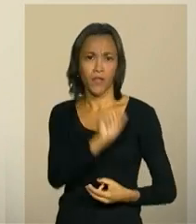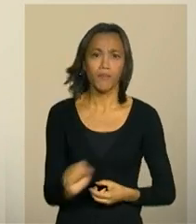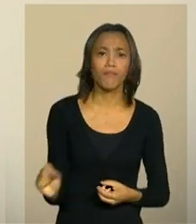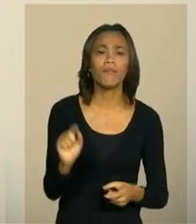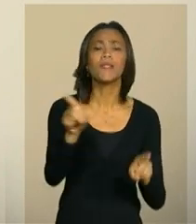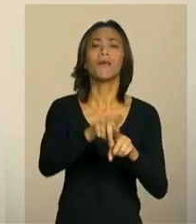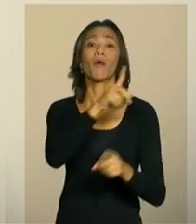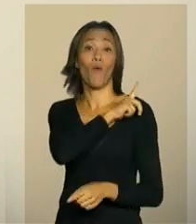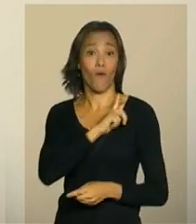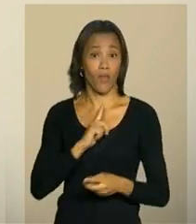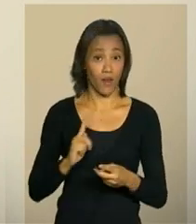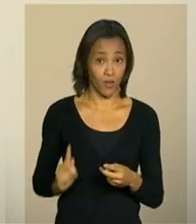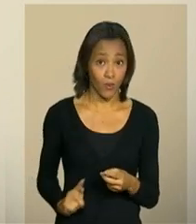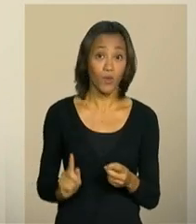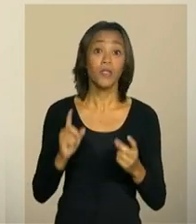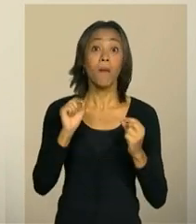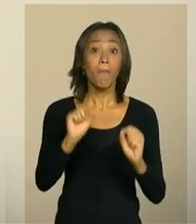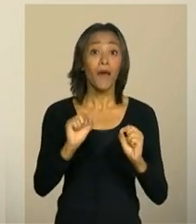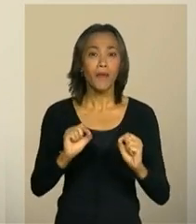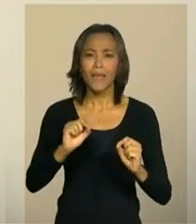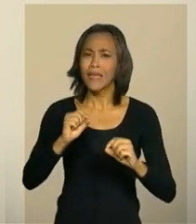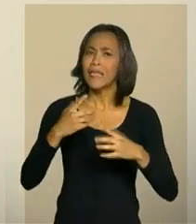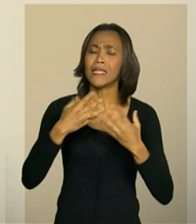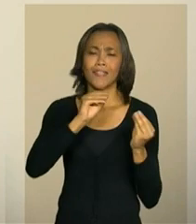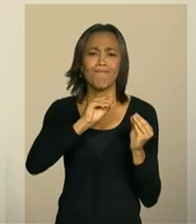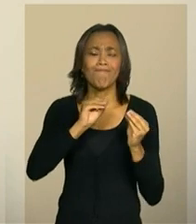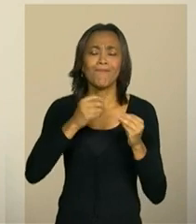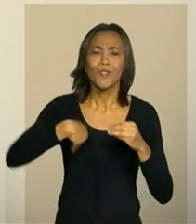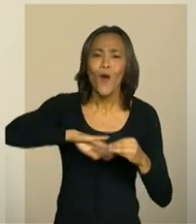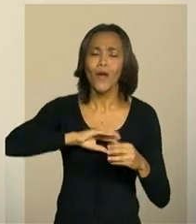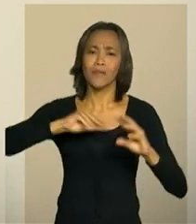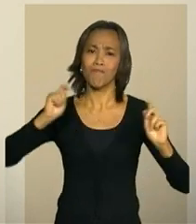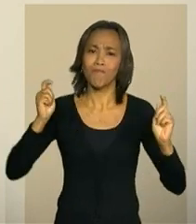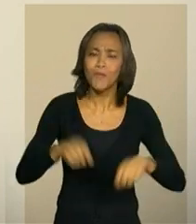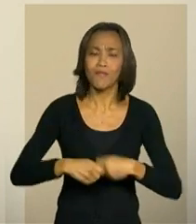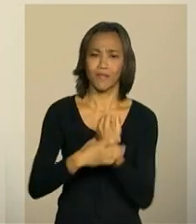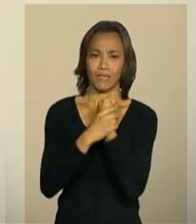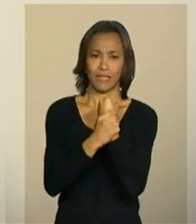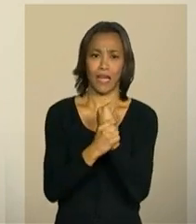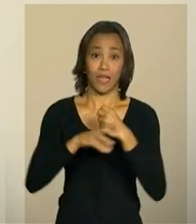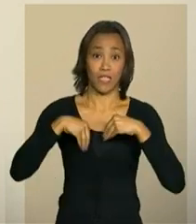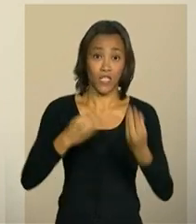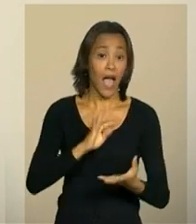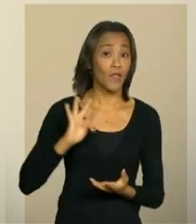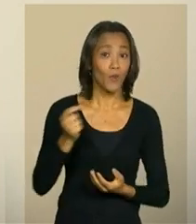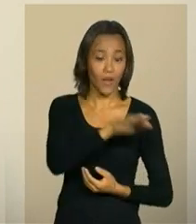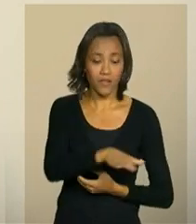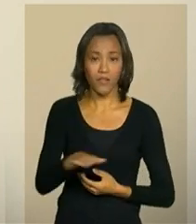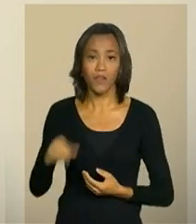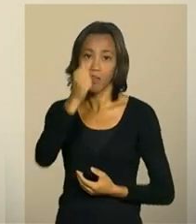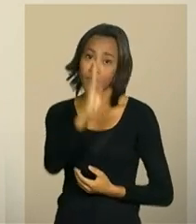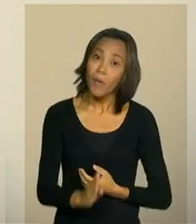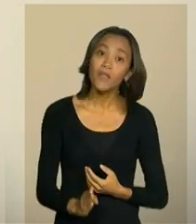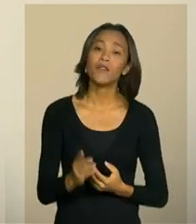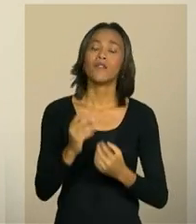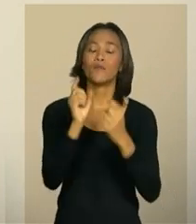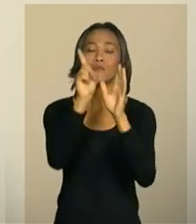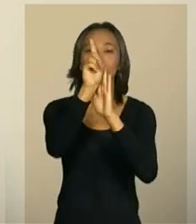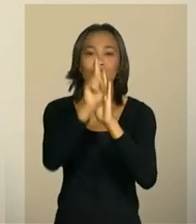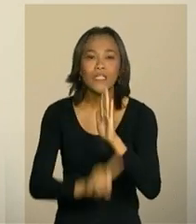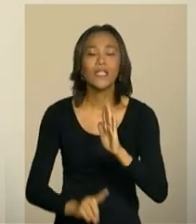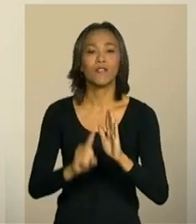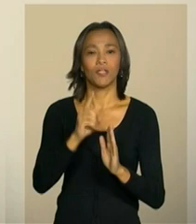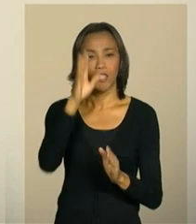governadores para a tarefa inadiável de garantirmos a todas as crianças brasileiras o direito à